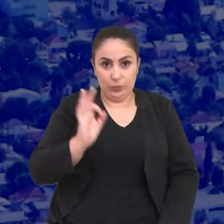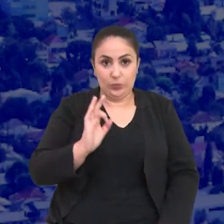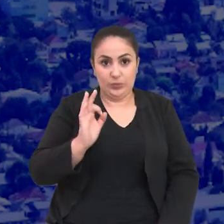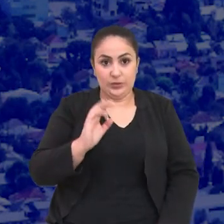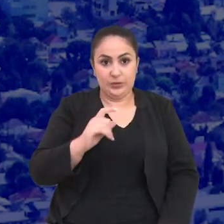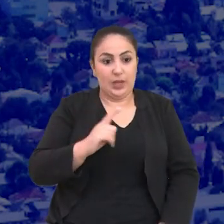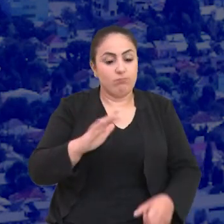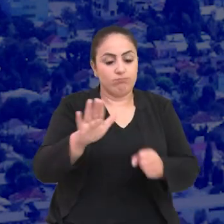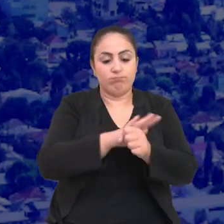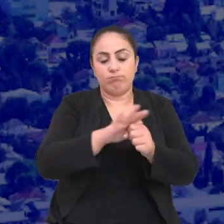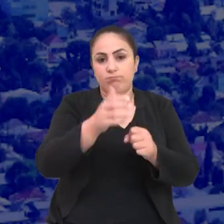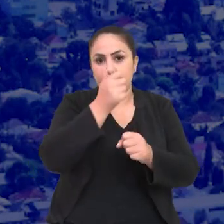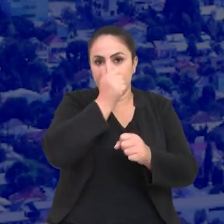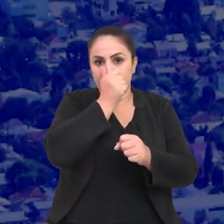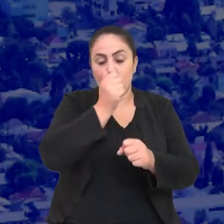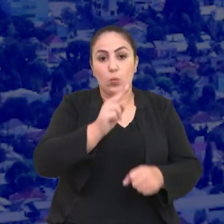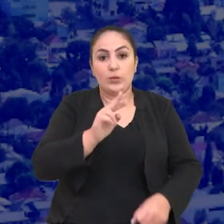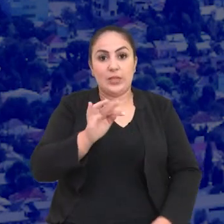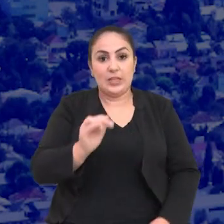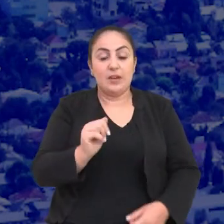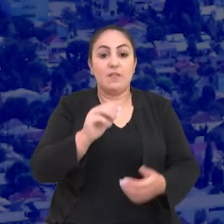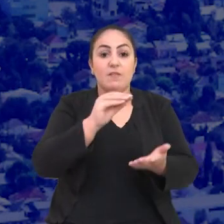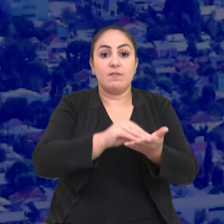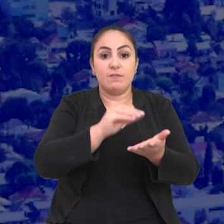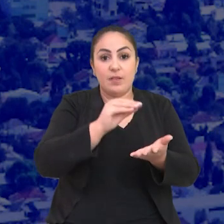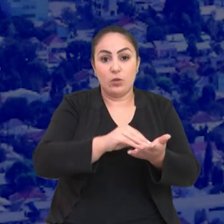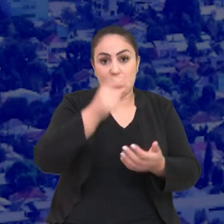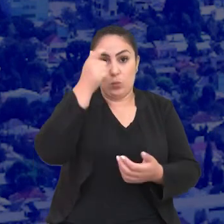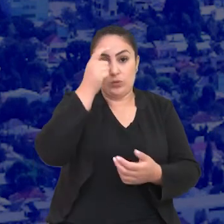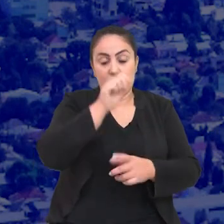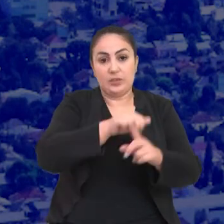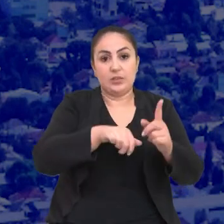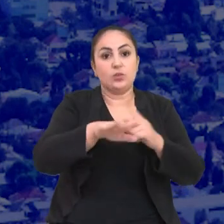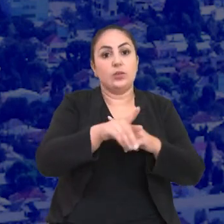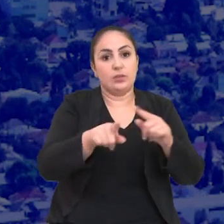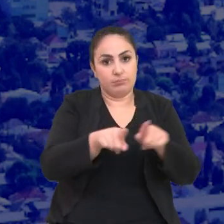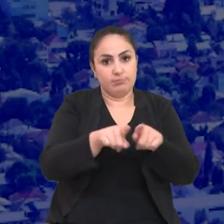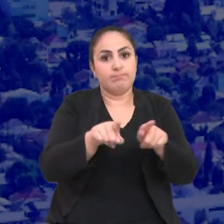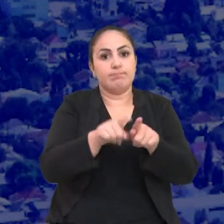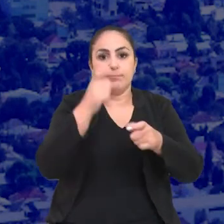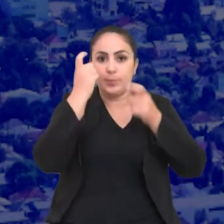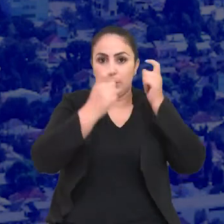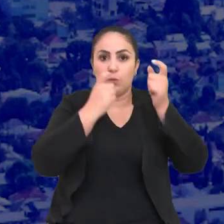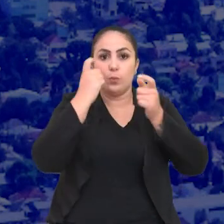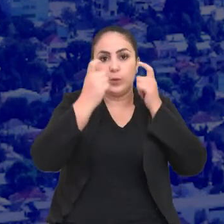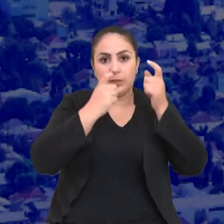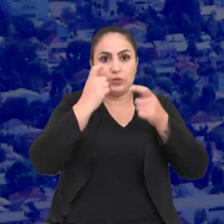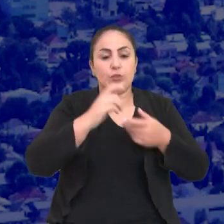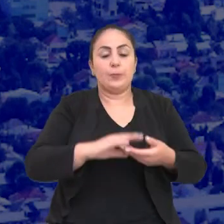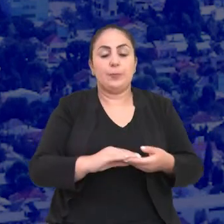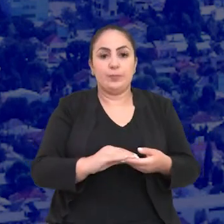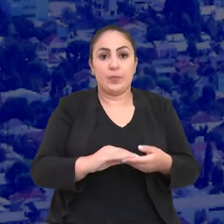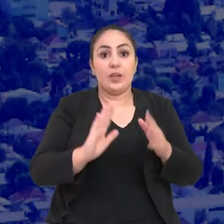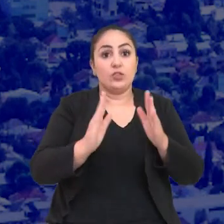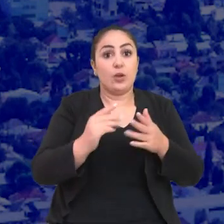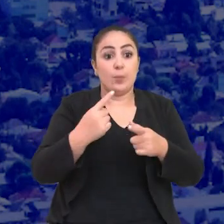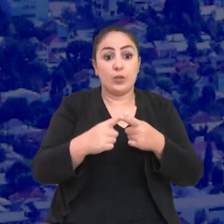85% das UTIs estão lotadas. A falta de consciência social também é